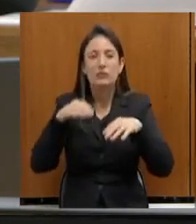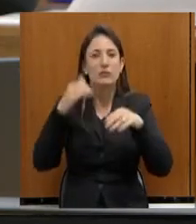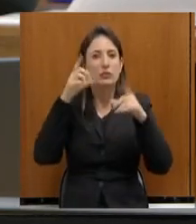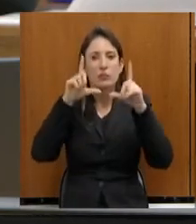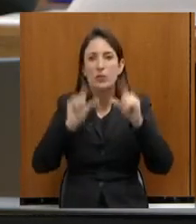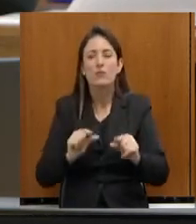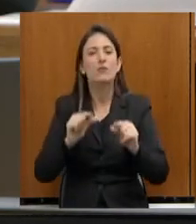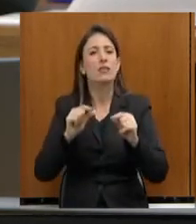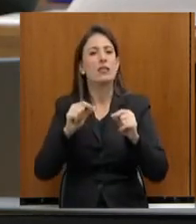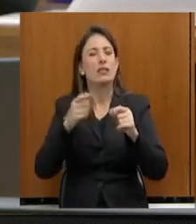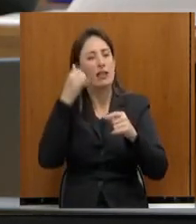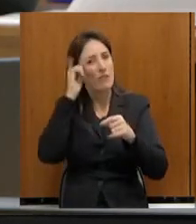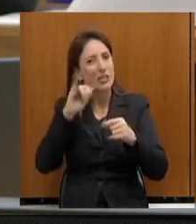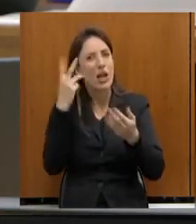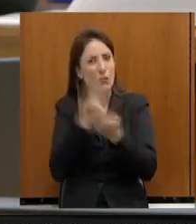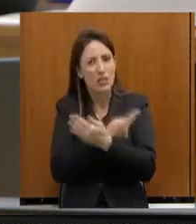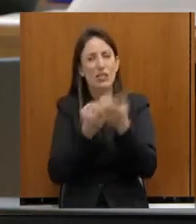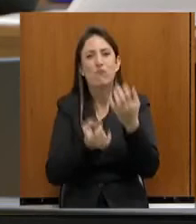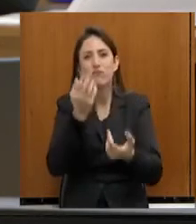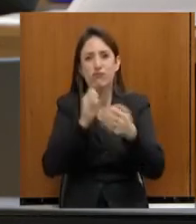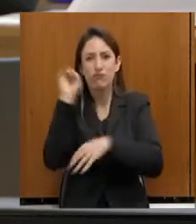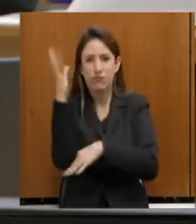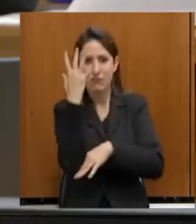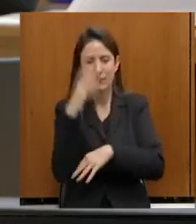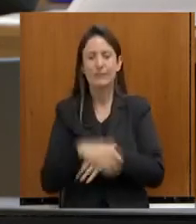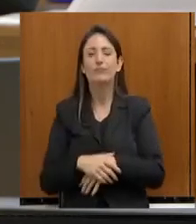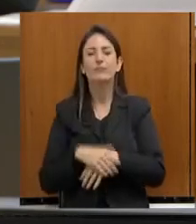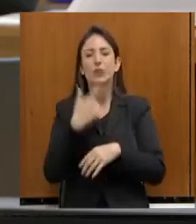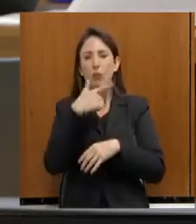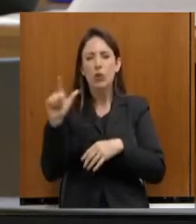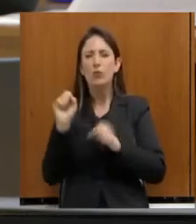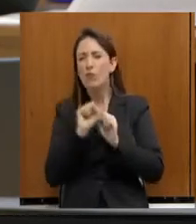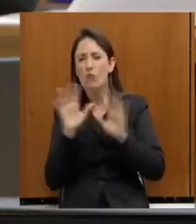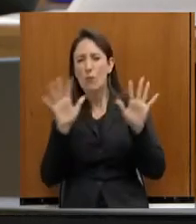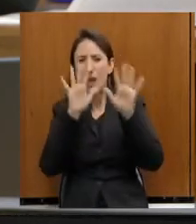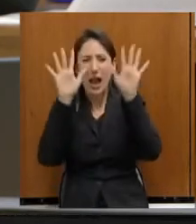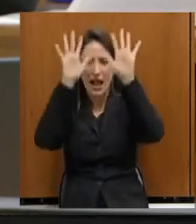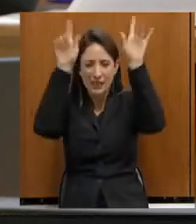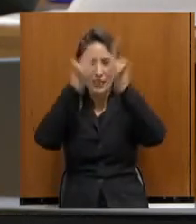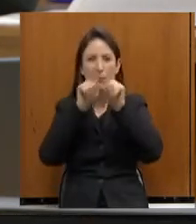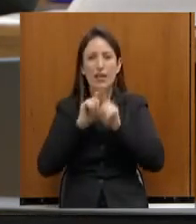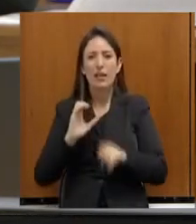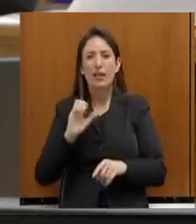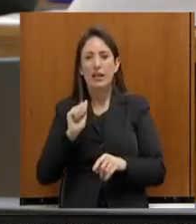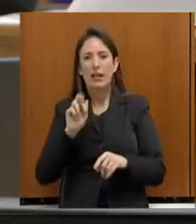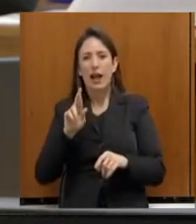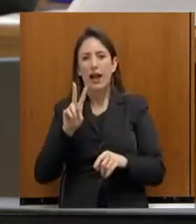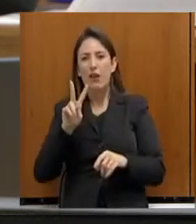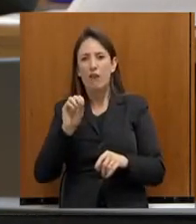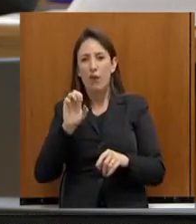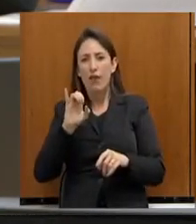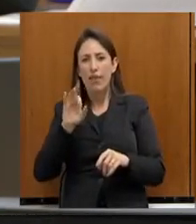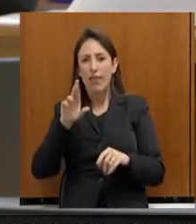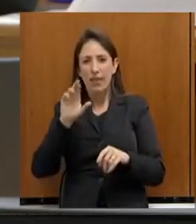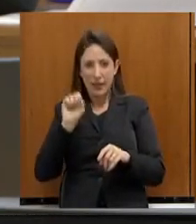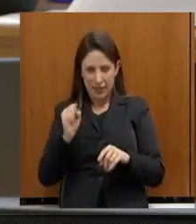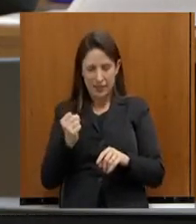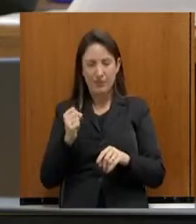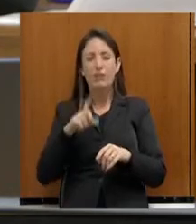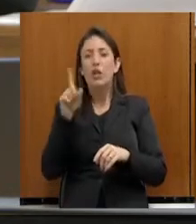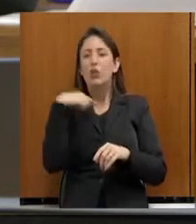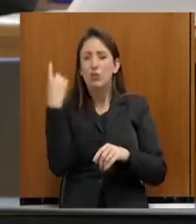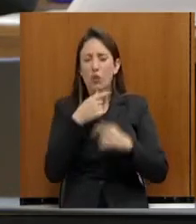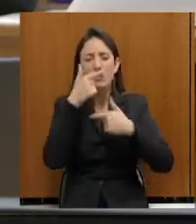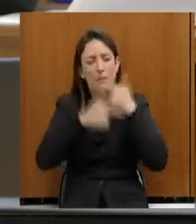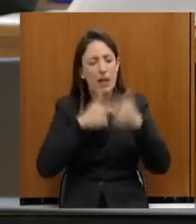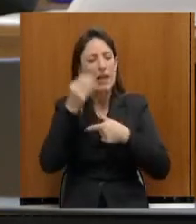as fumaças poeiras nós estamos também trabalhando numa nova